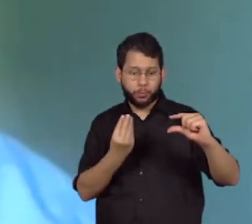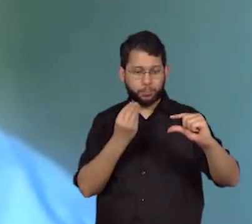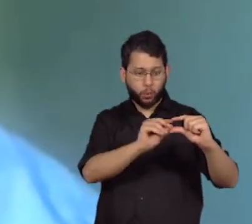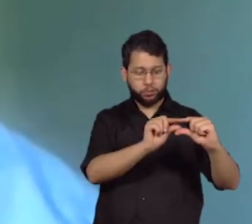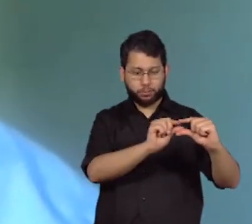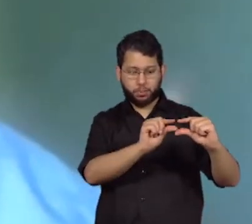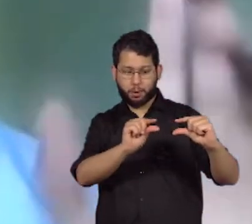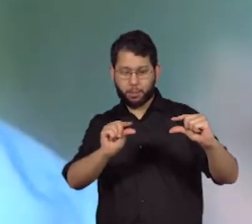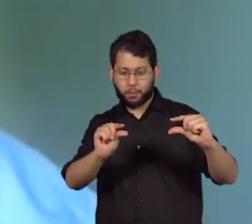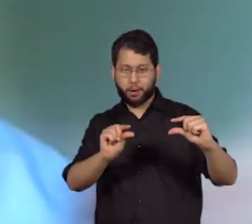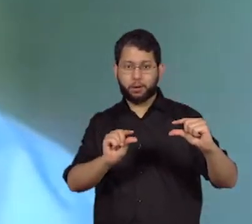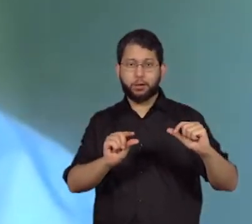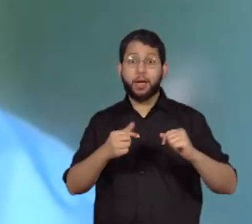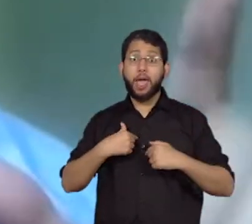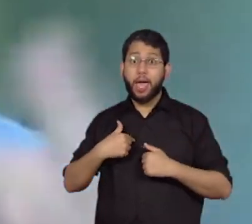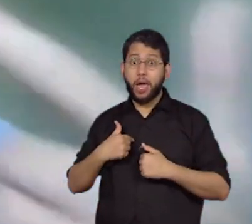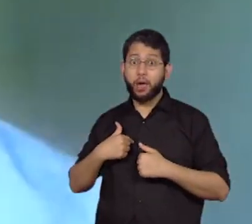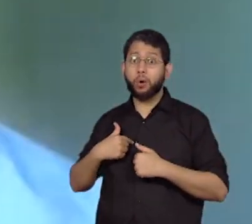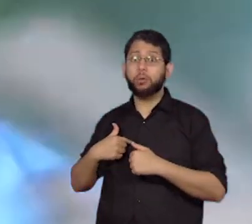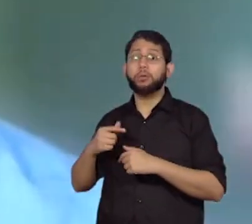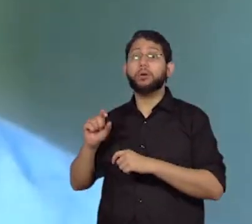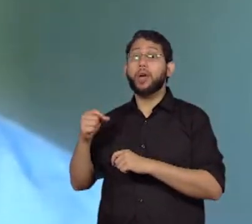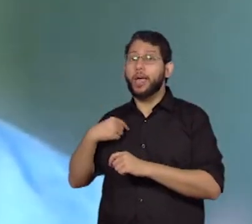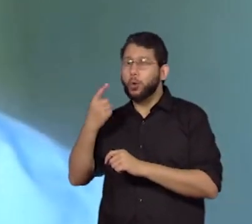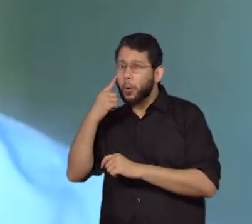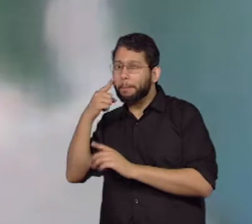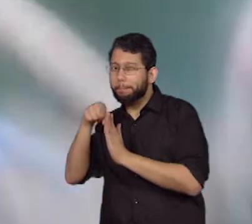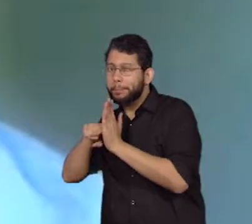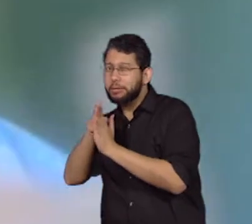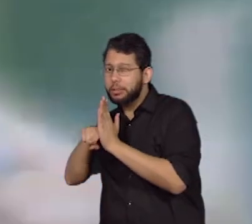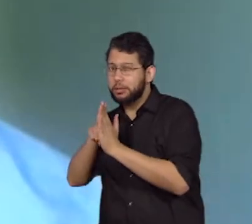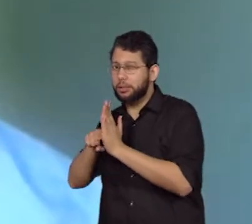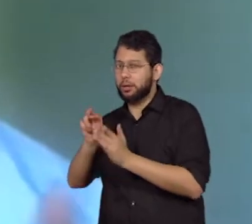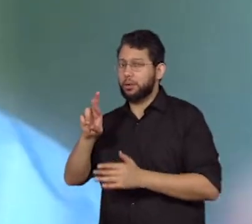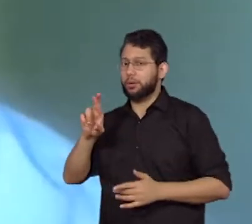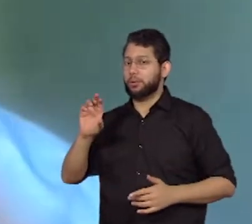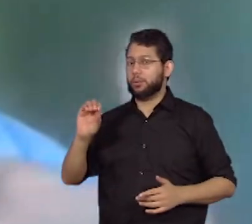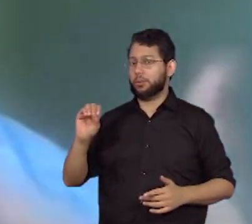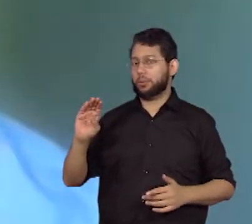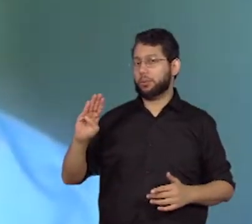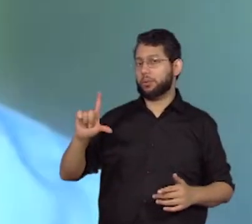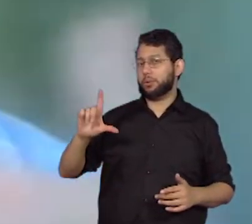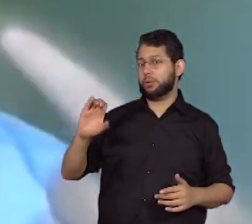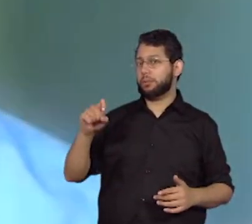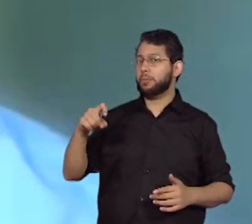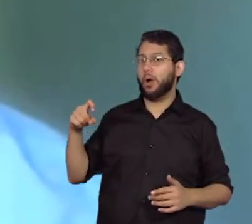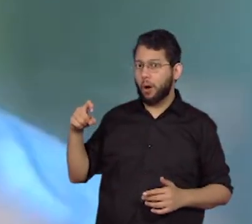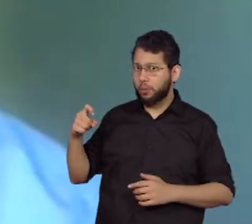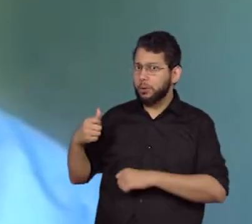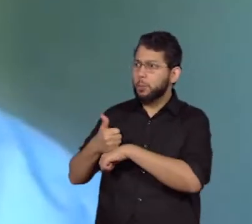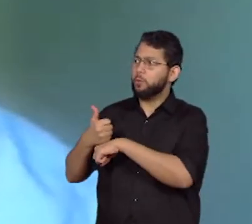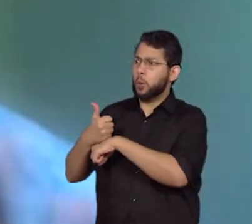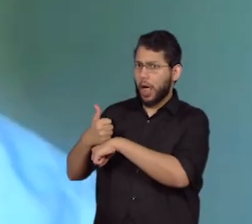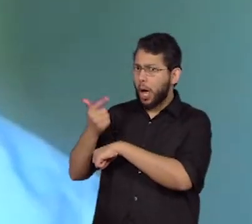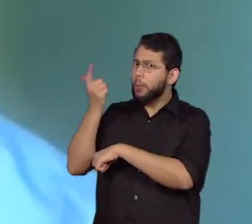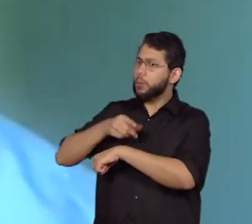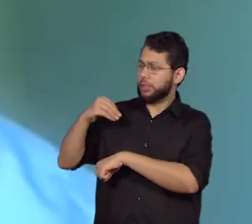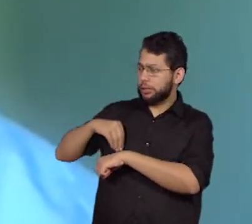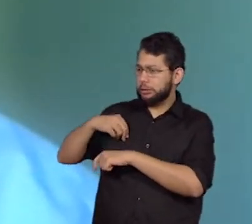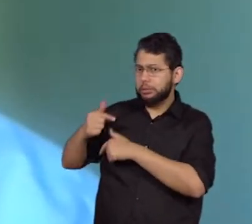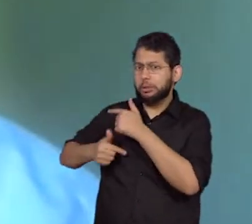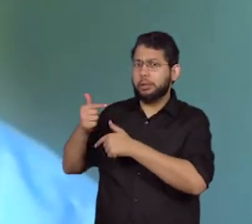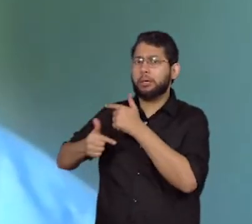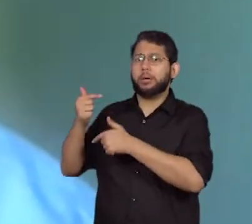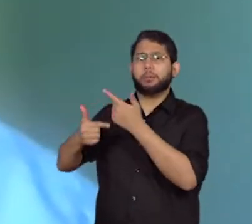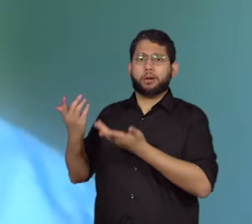E não pelo jogo, tá? Eu faço matéria do Roblox porque eu acho que é uma grande oportunidade profissional de crescimento e de monetização para as